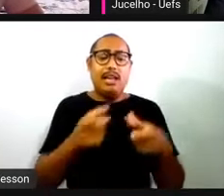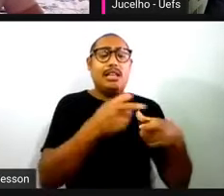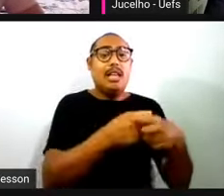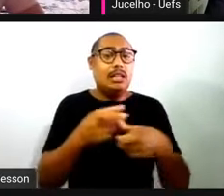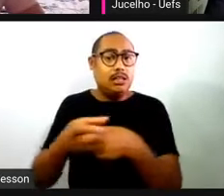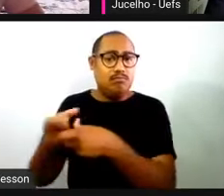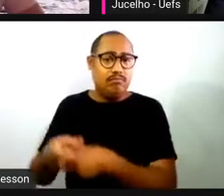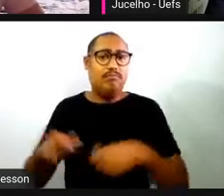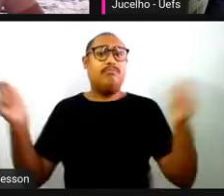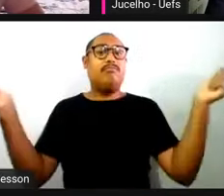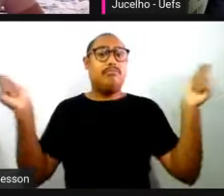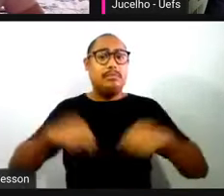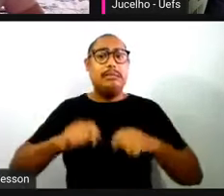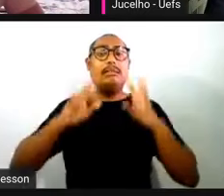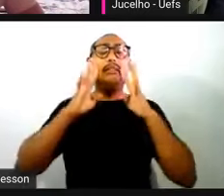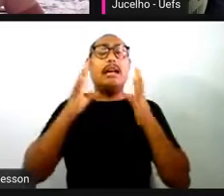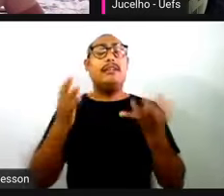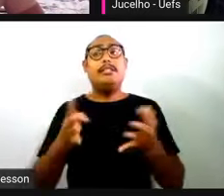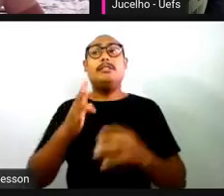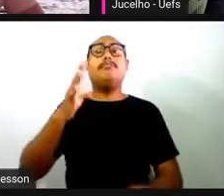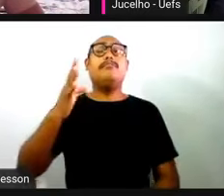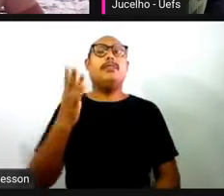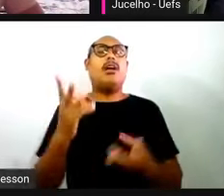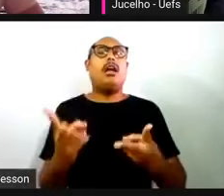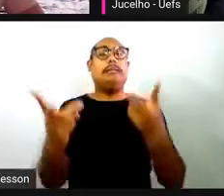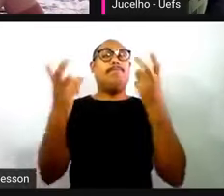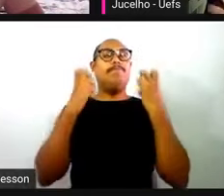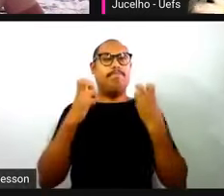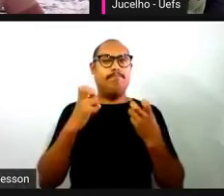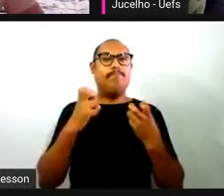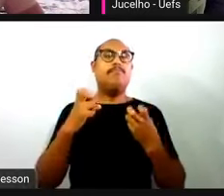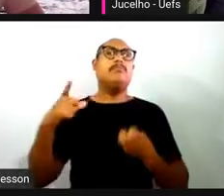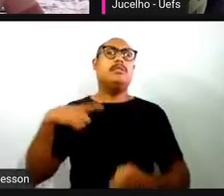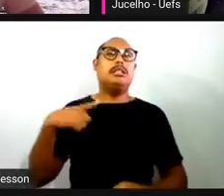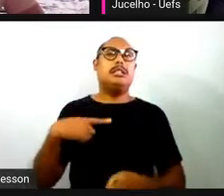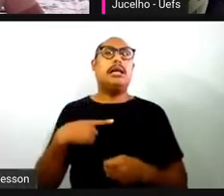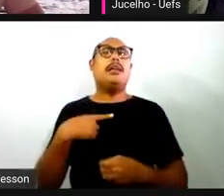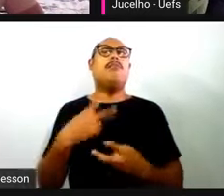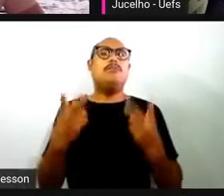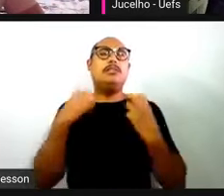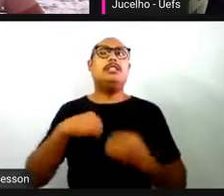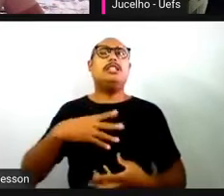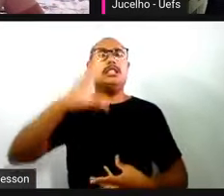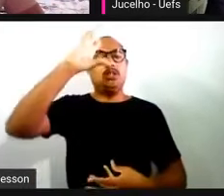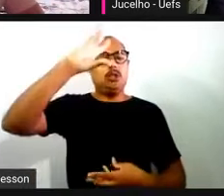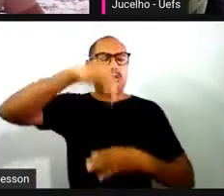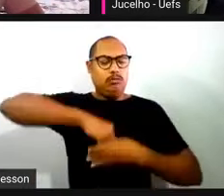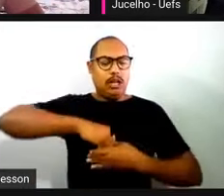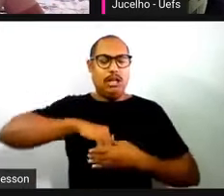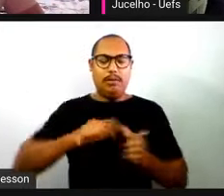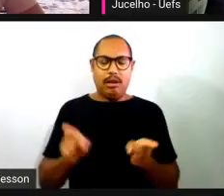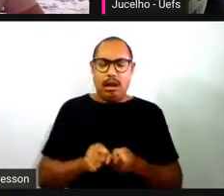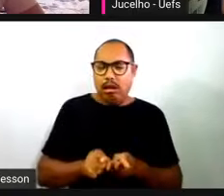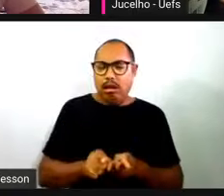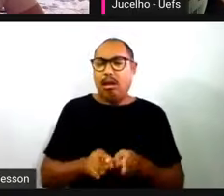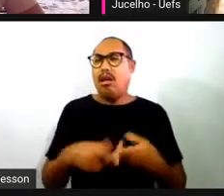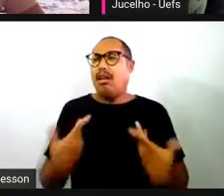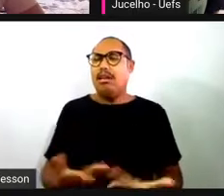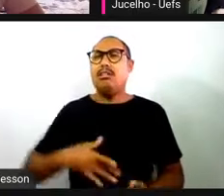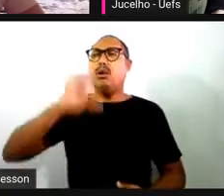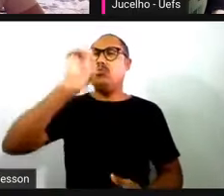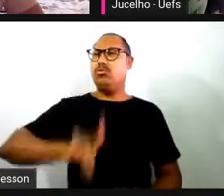mais ou menos conscientemente, percebe-se como menor, isto é, como não possuindo